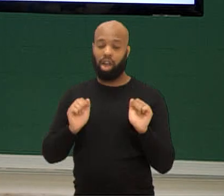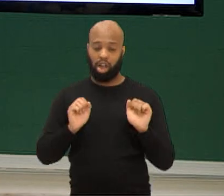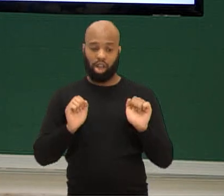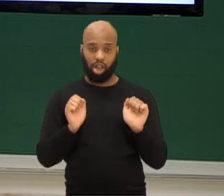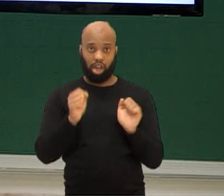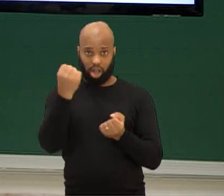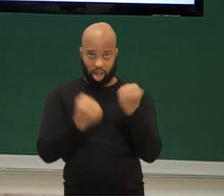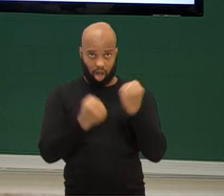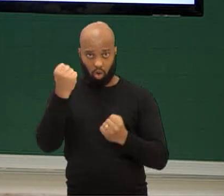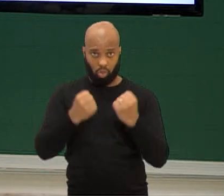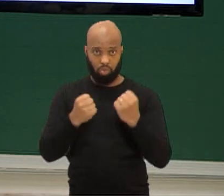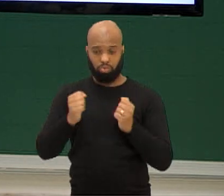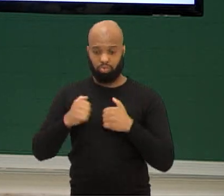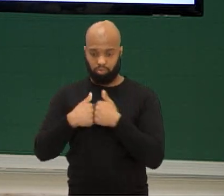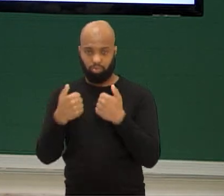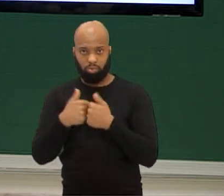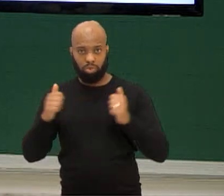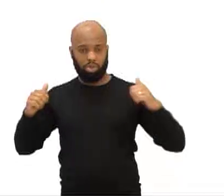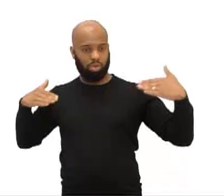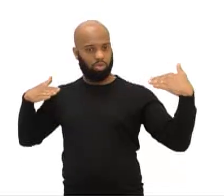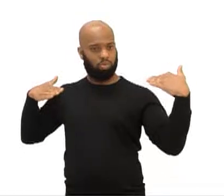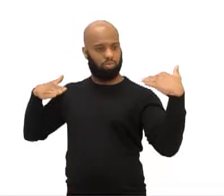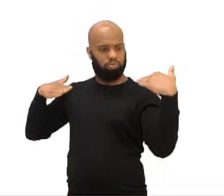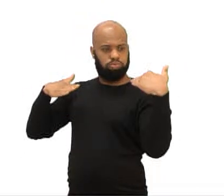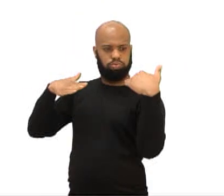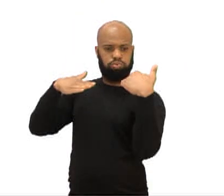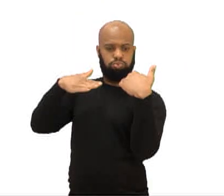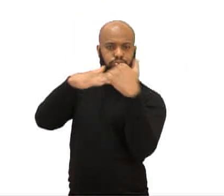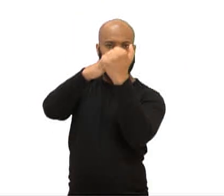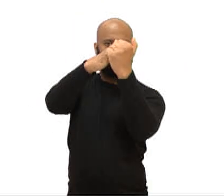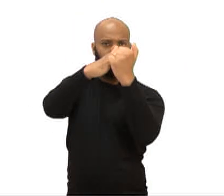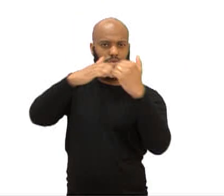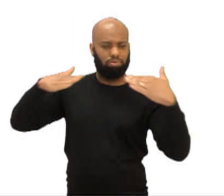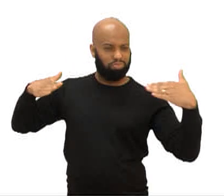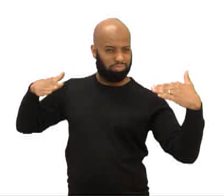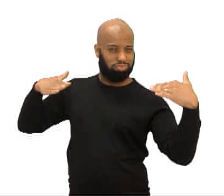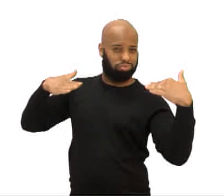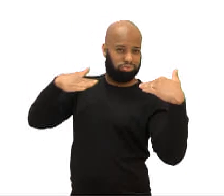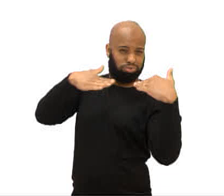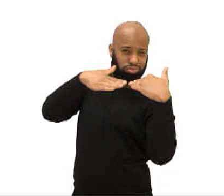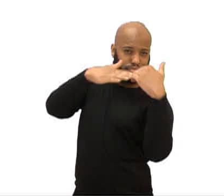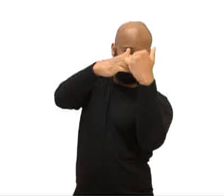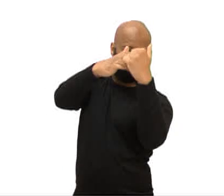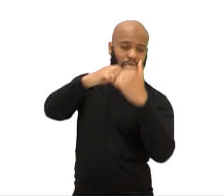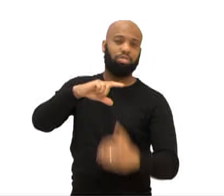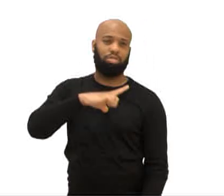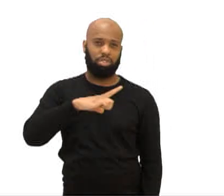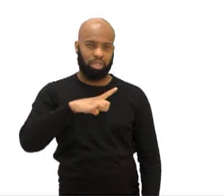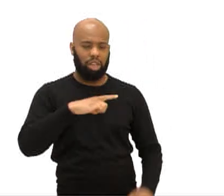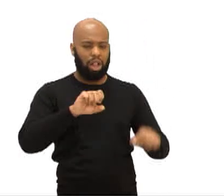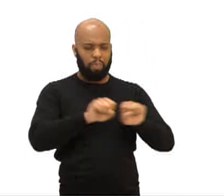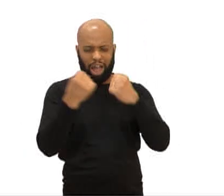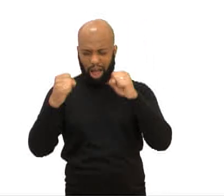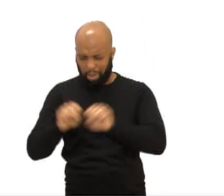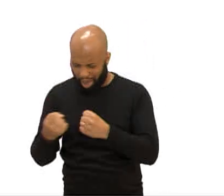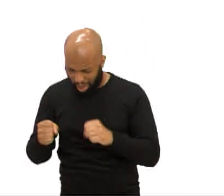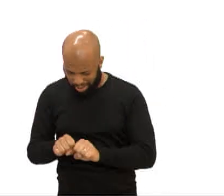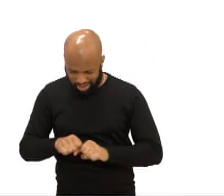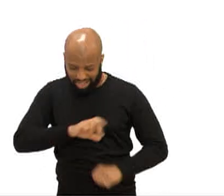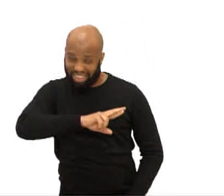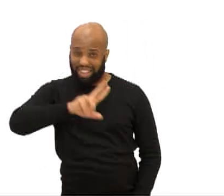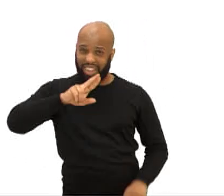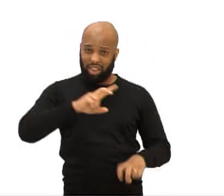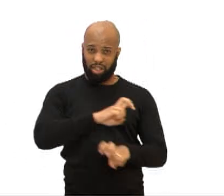que ficasse totalmente destruído. Ha sofrido múltiplas fraturas e um pasamanos lá atravessou